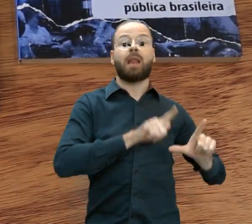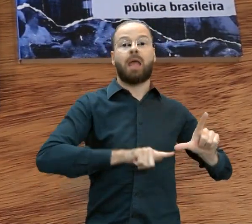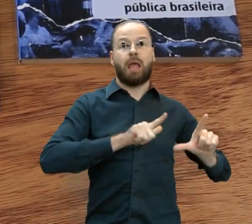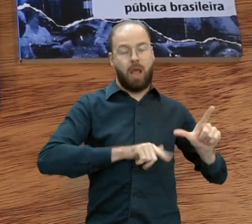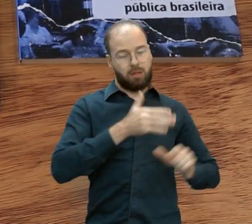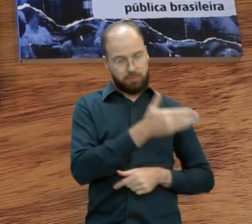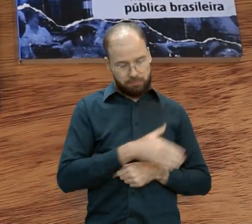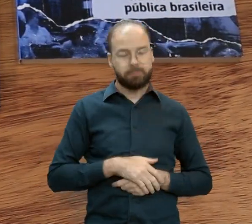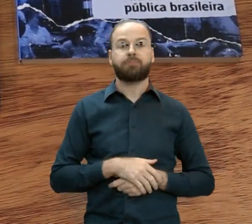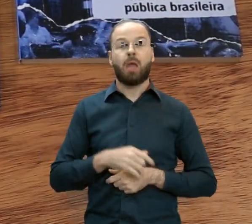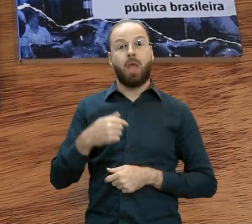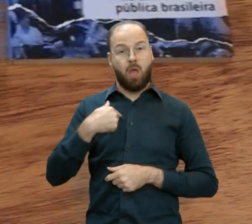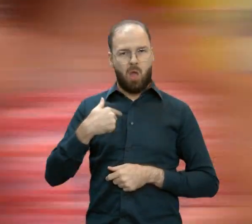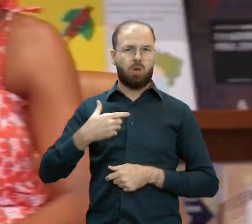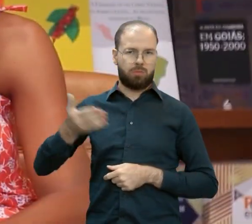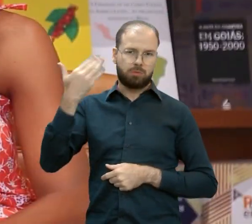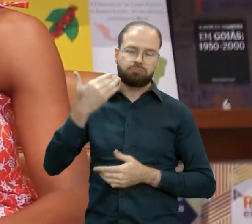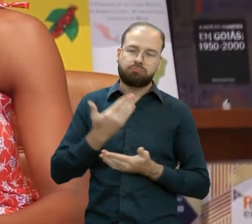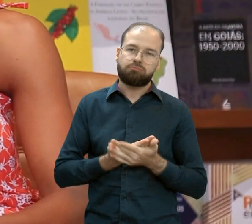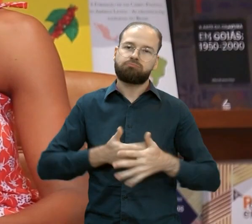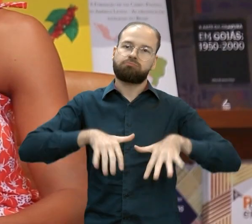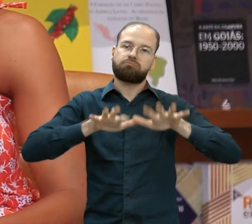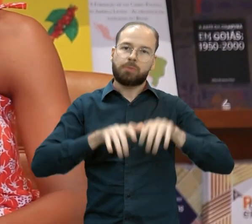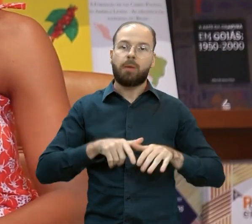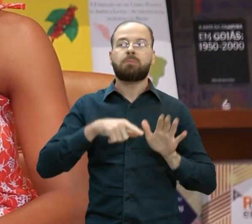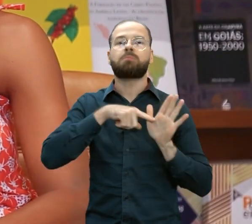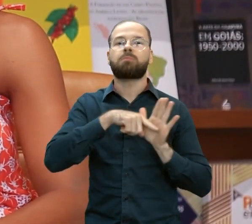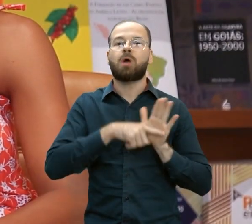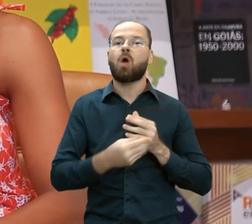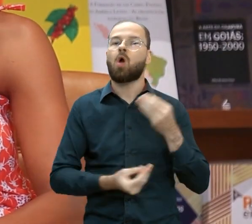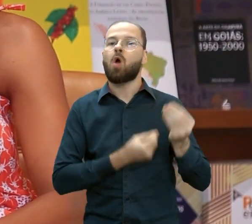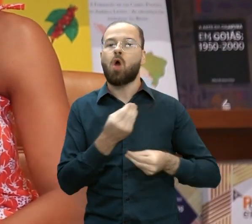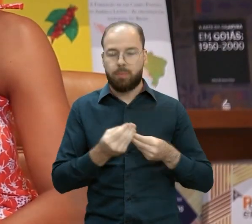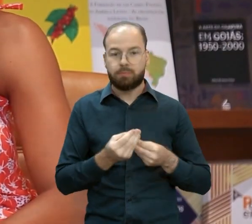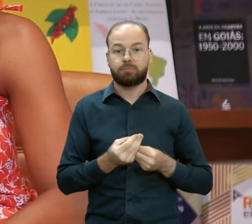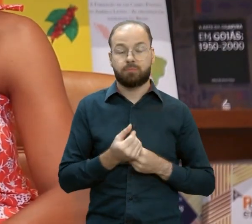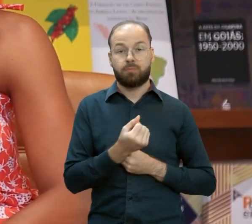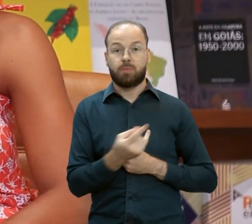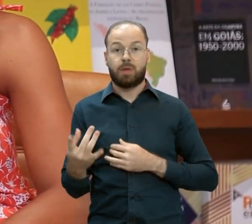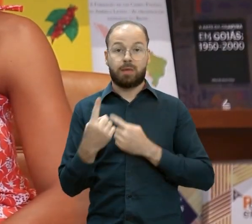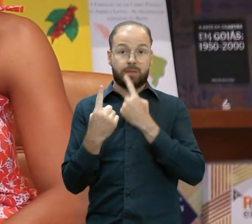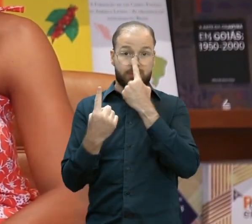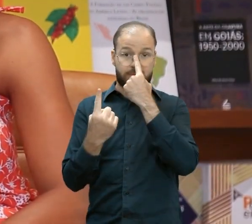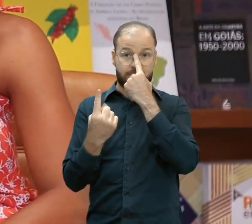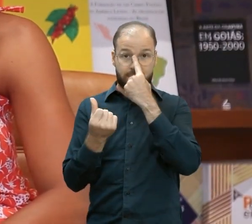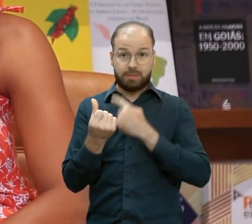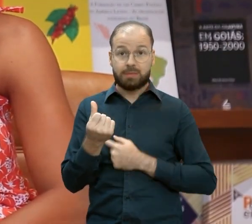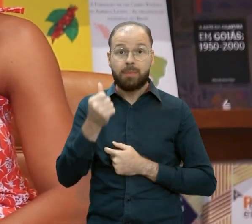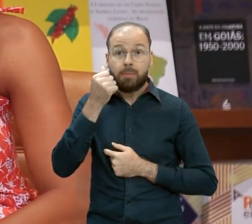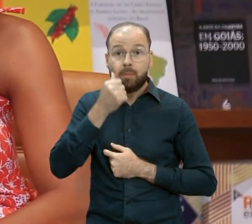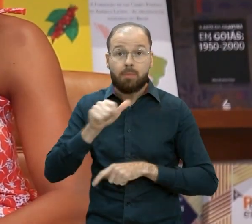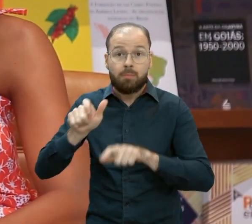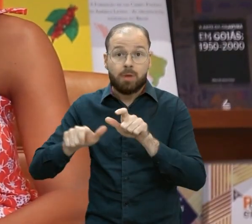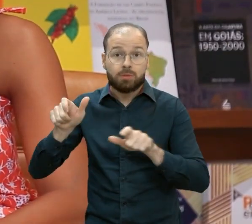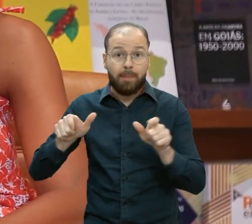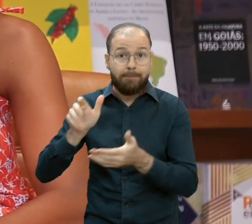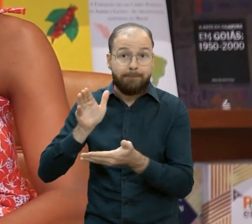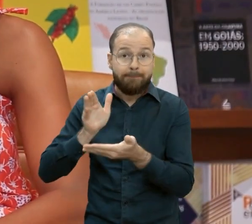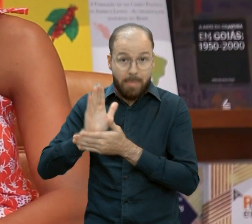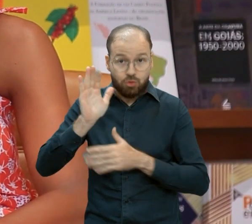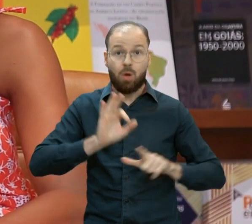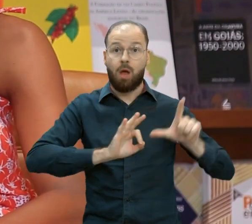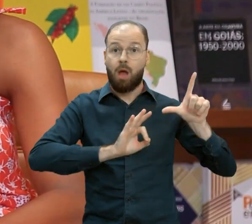sujeito da pesquisa e, curiosamente, das 16 moças que tinham passado no vestibular para